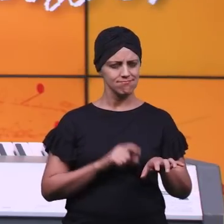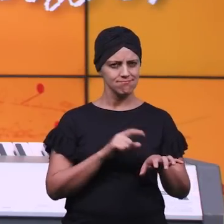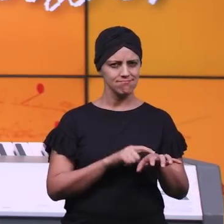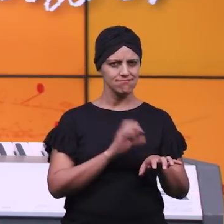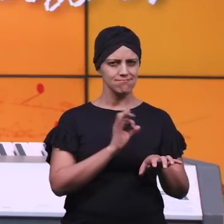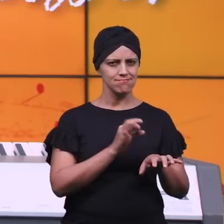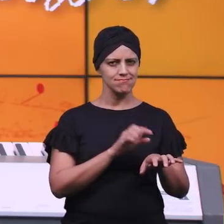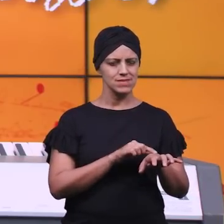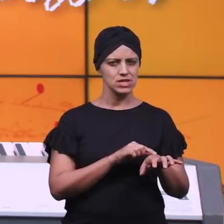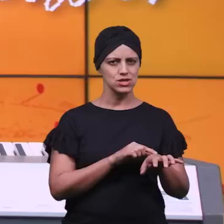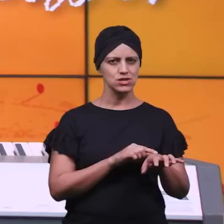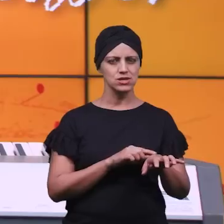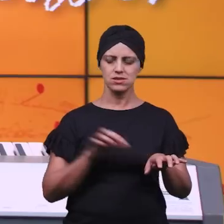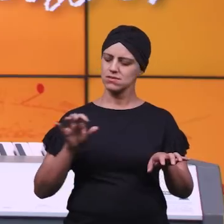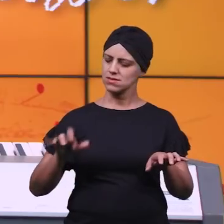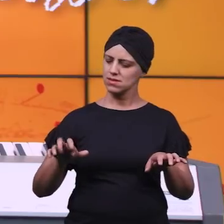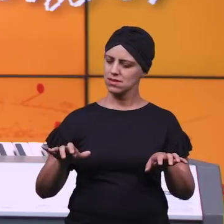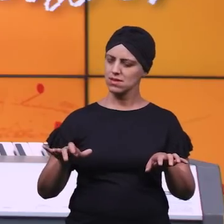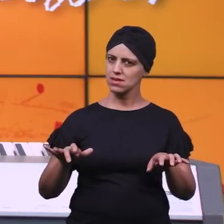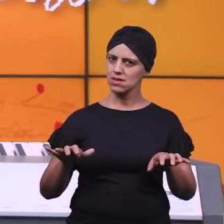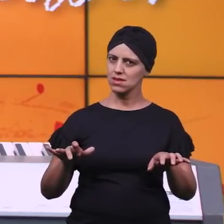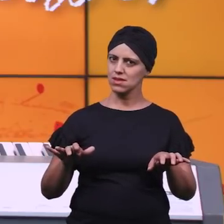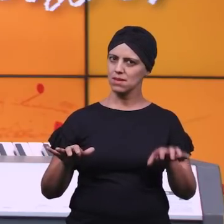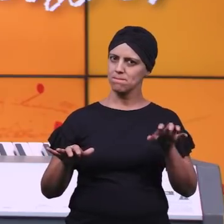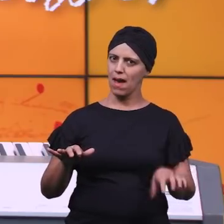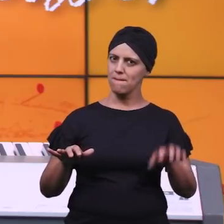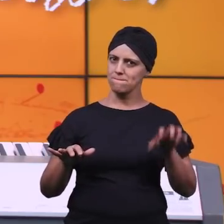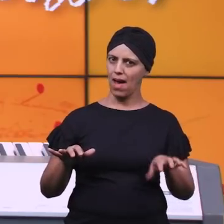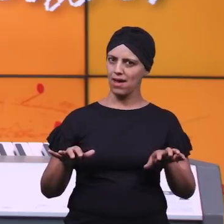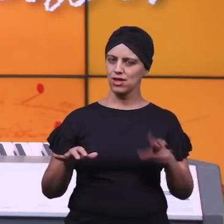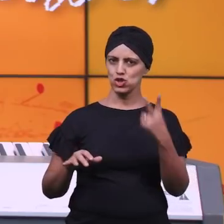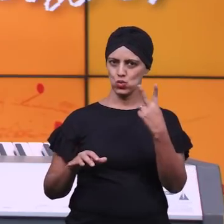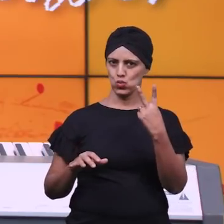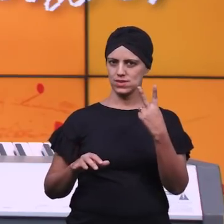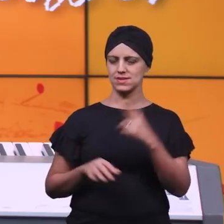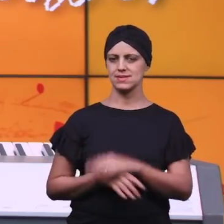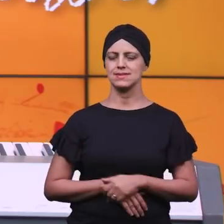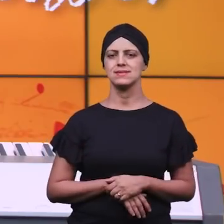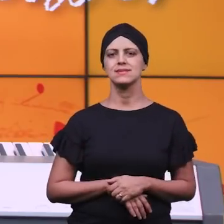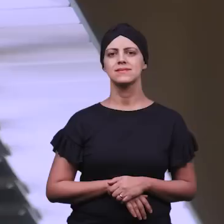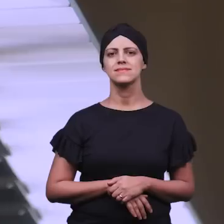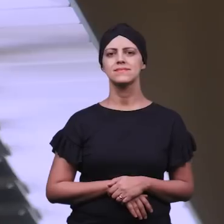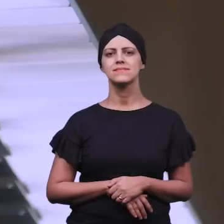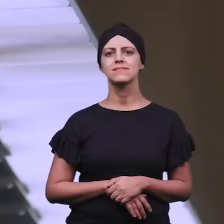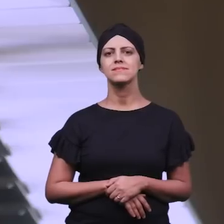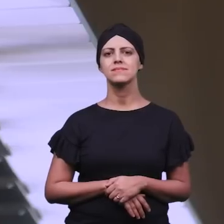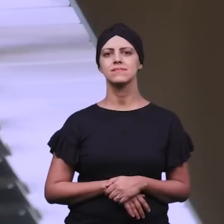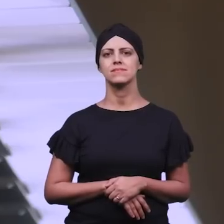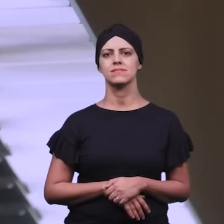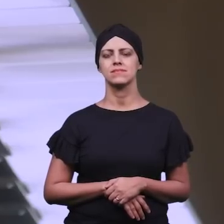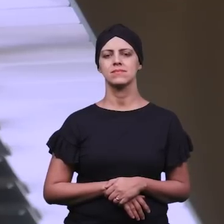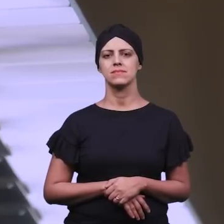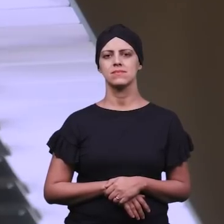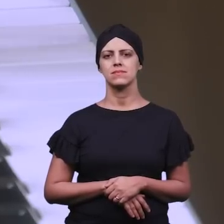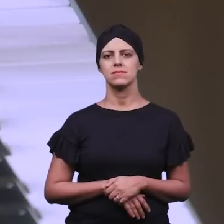aqui direitinho e nós vamos fazer duas batidinhas.